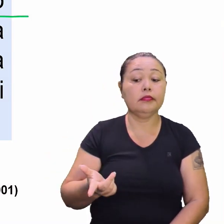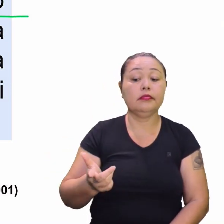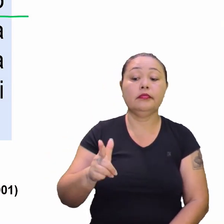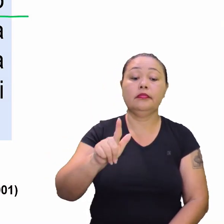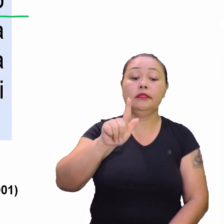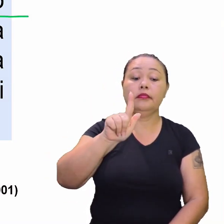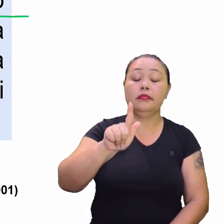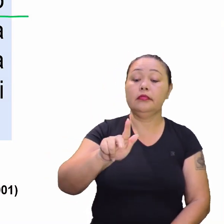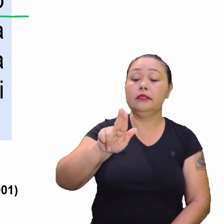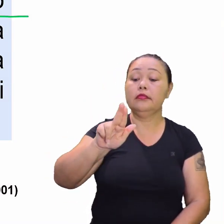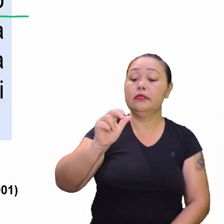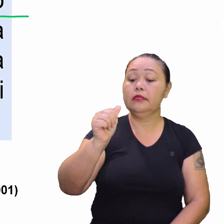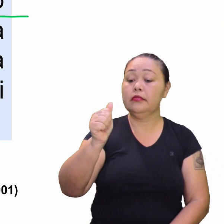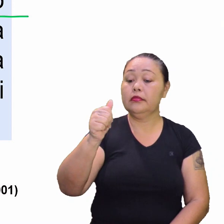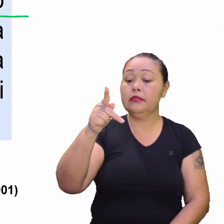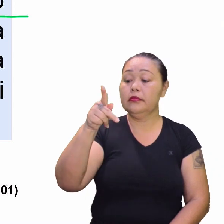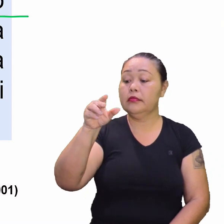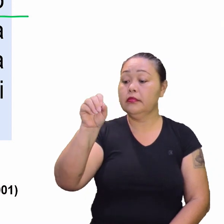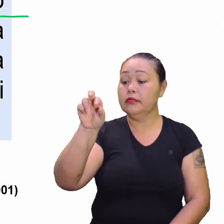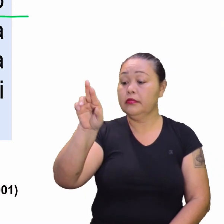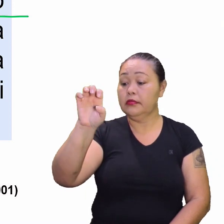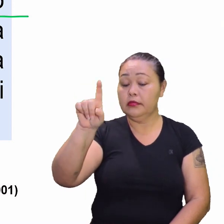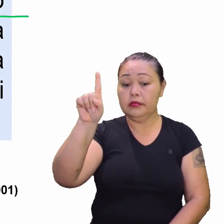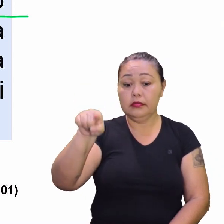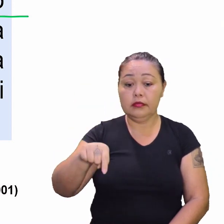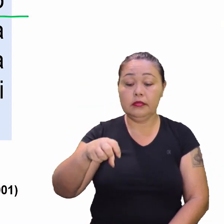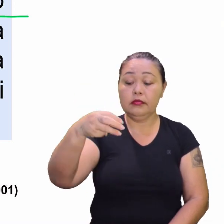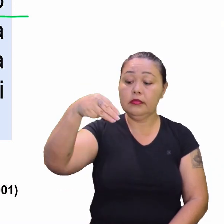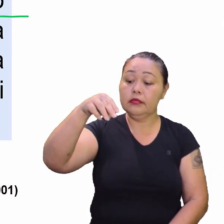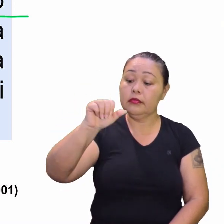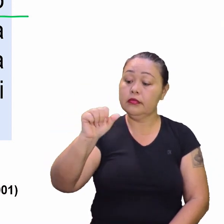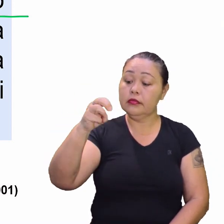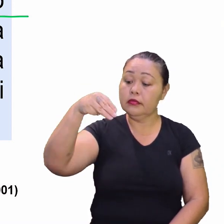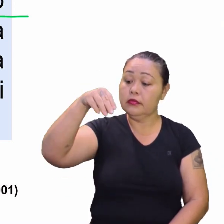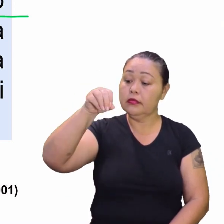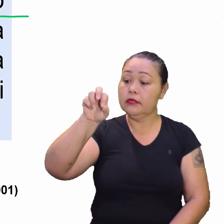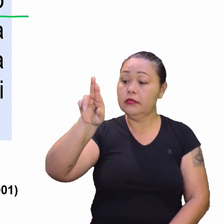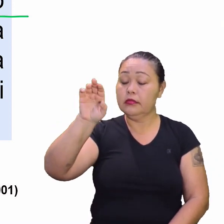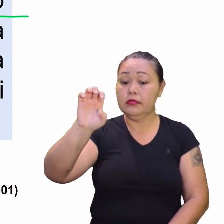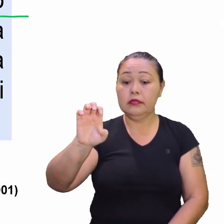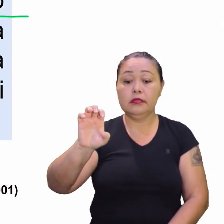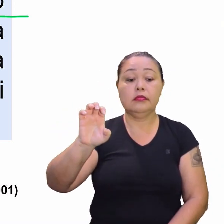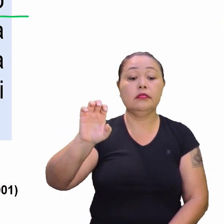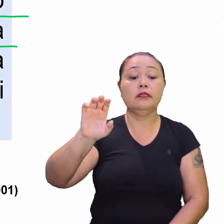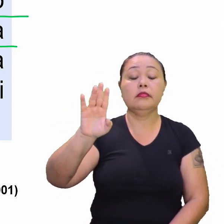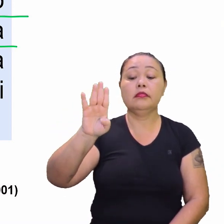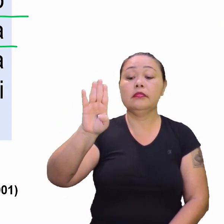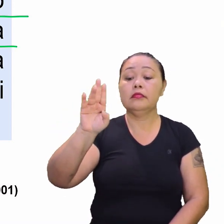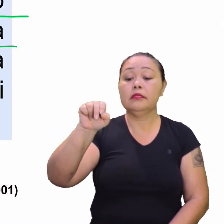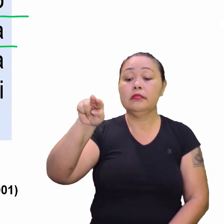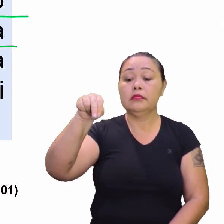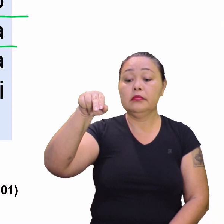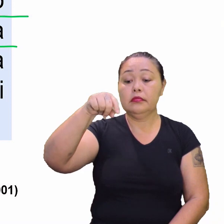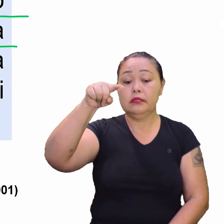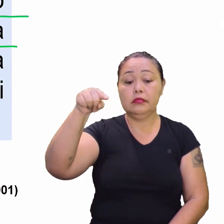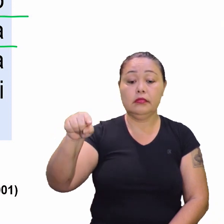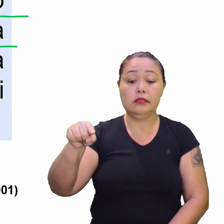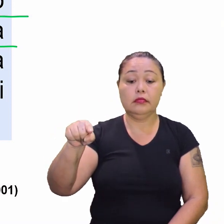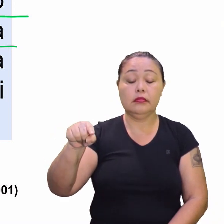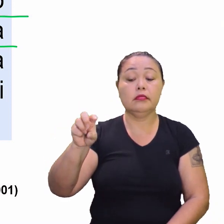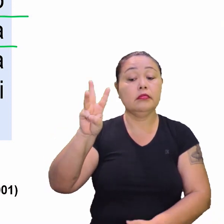a bacia do Guaporé, bacia do Mamoré, bacia do